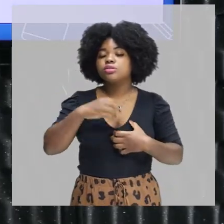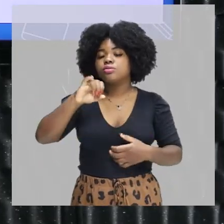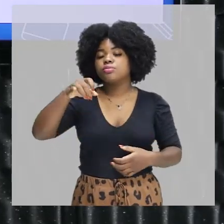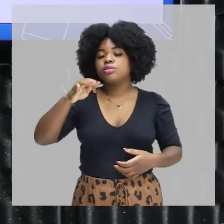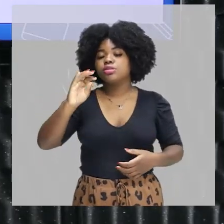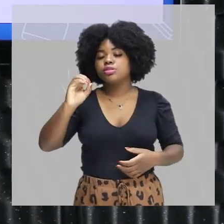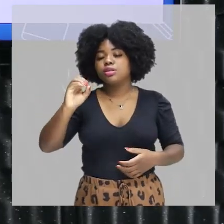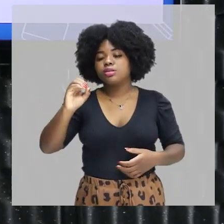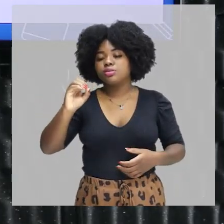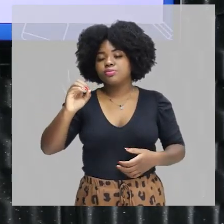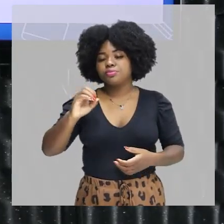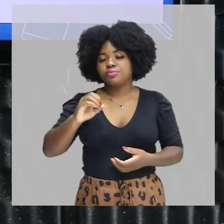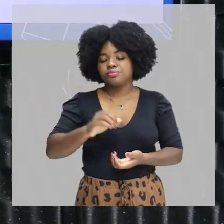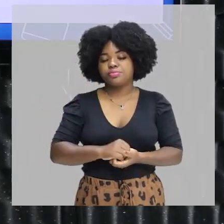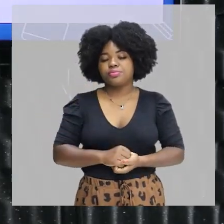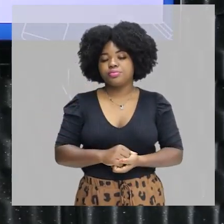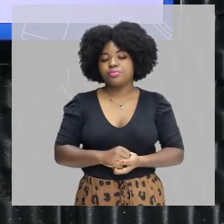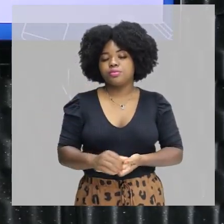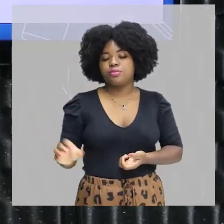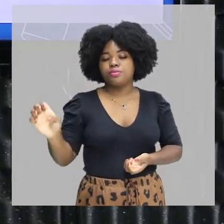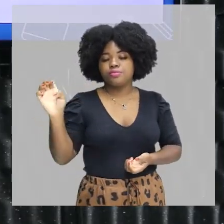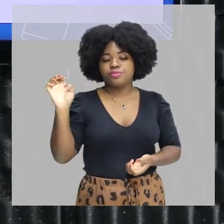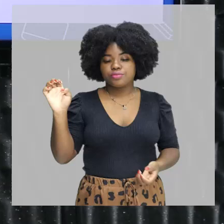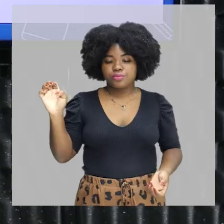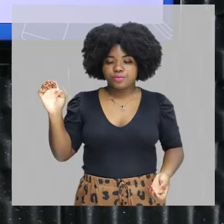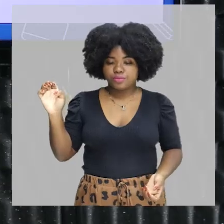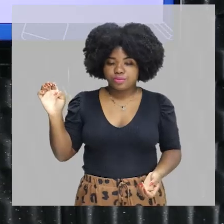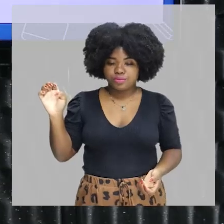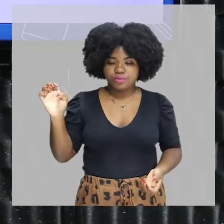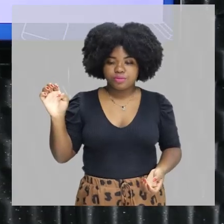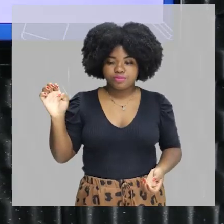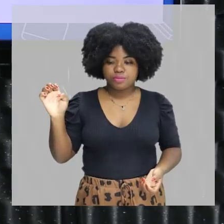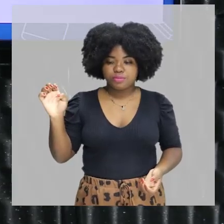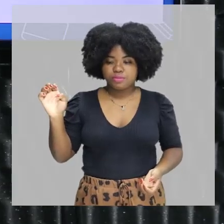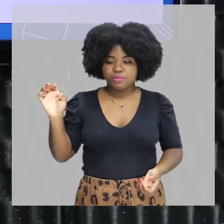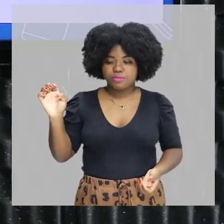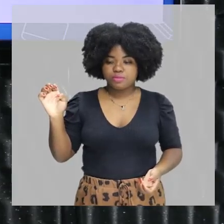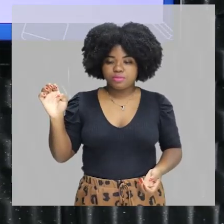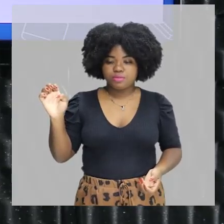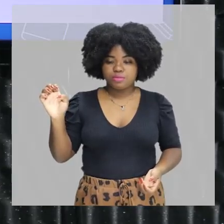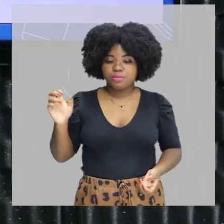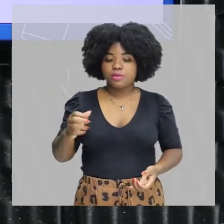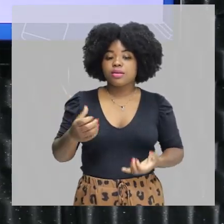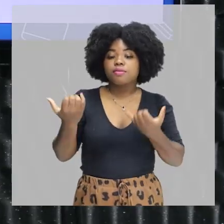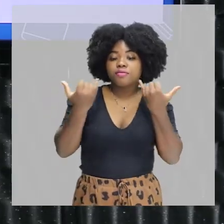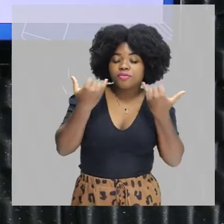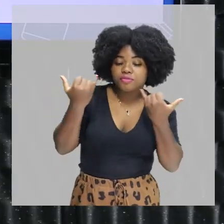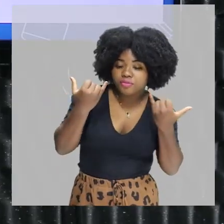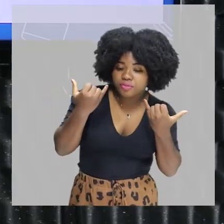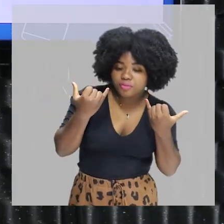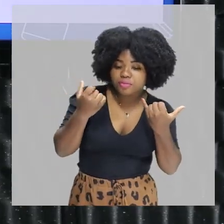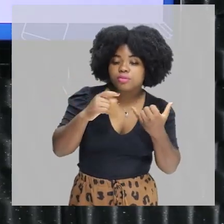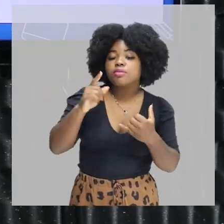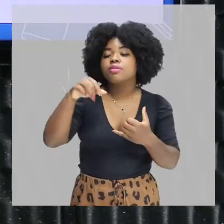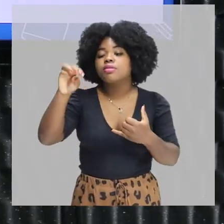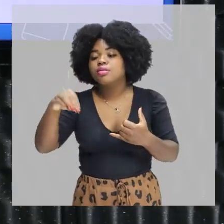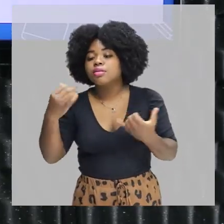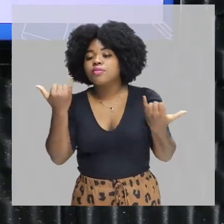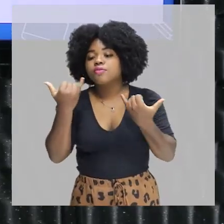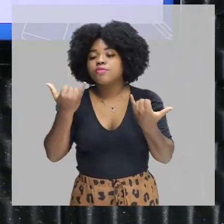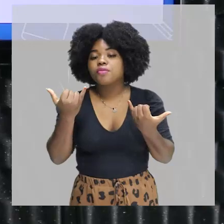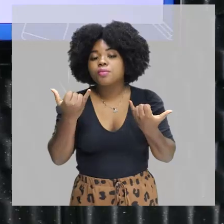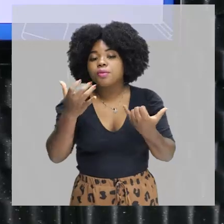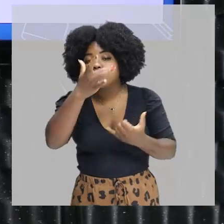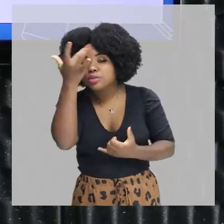a preposição. E a letra E, a Caixa Econômica informou os mutuários. Quem informa alguém, né?